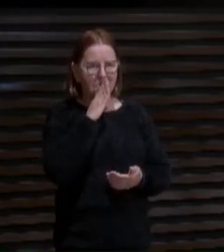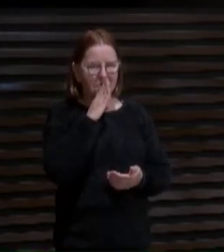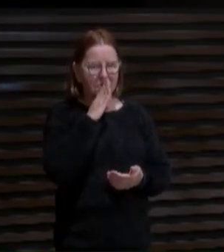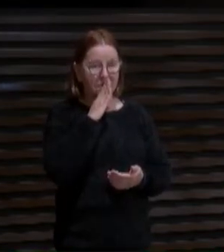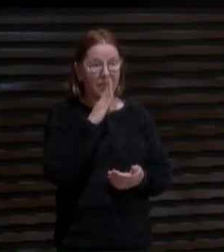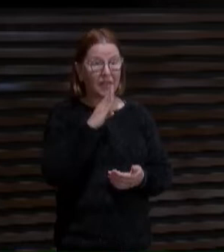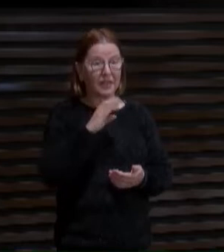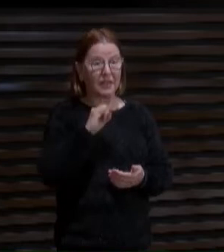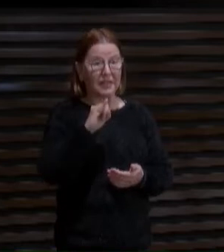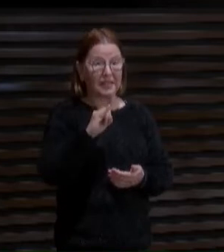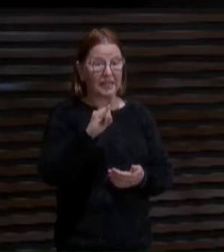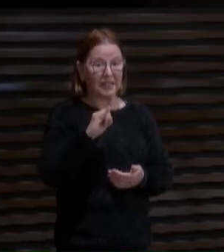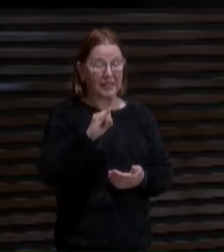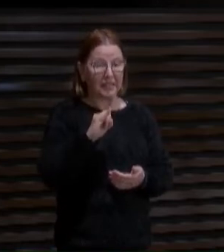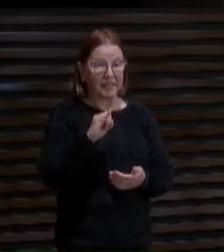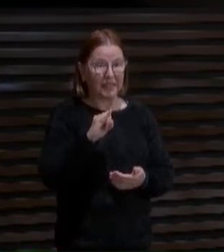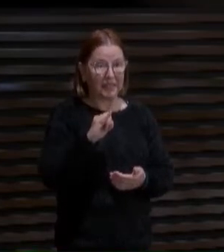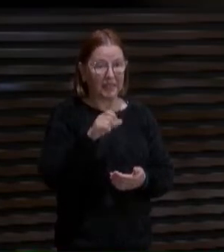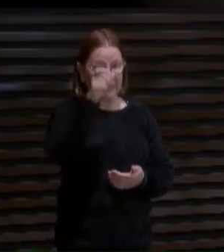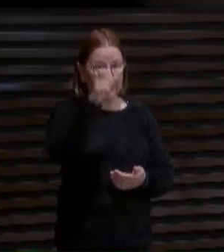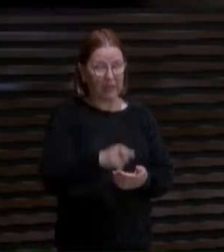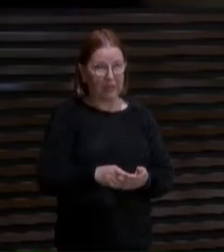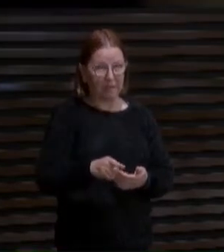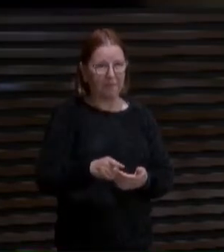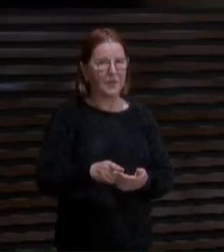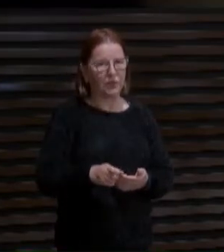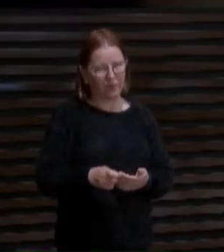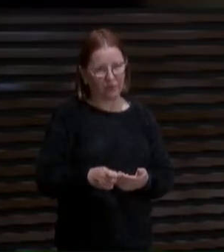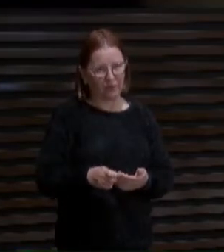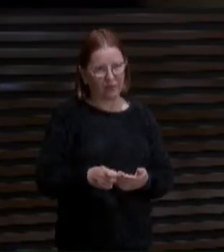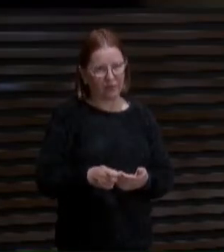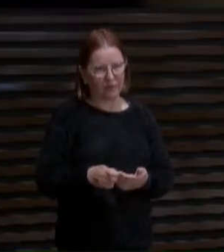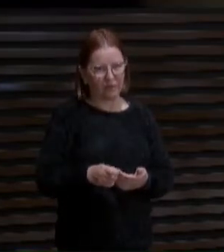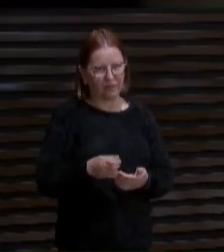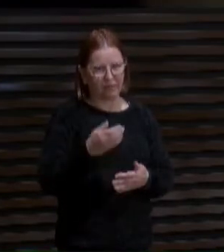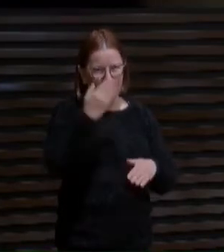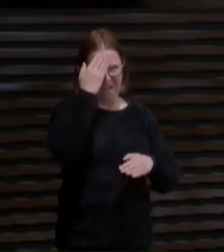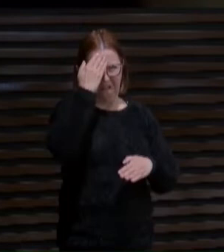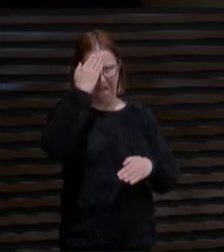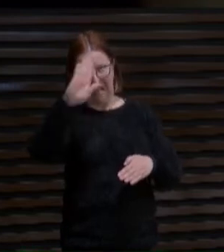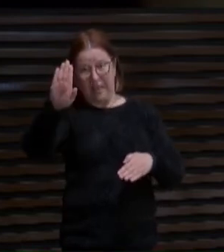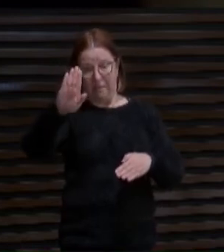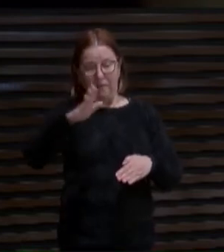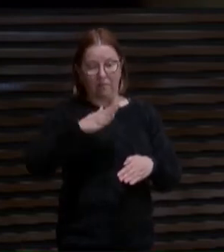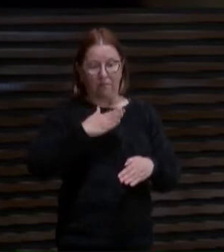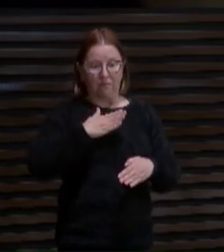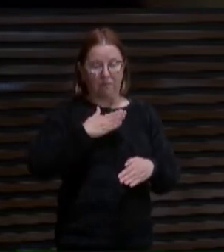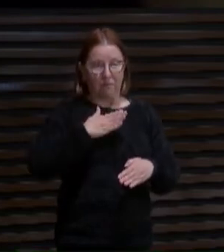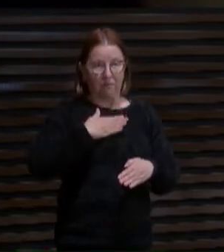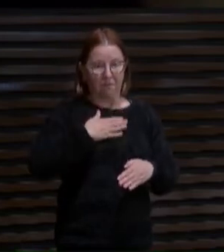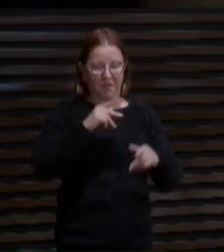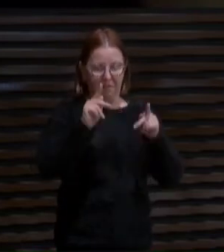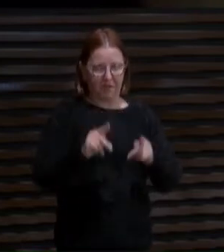presença o ímpio ele tinha consciência do quanto é difícil manter-se quieto diante